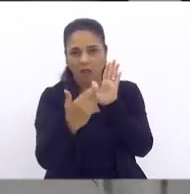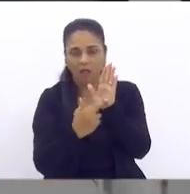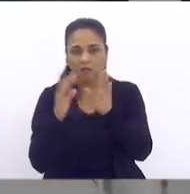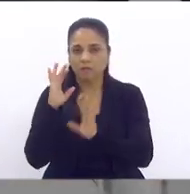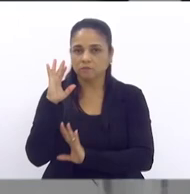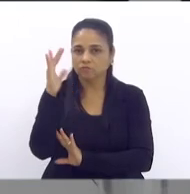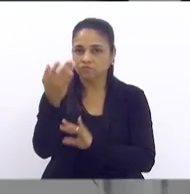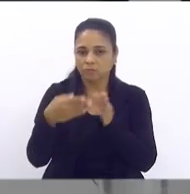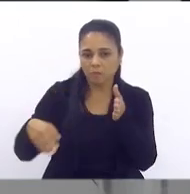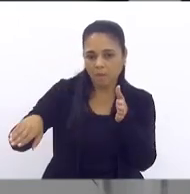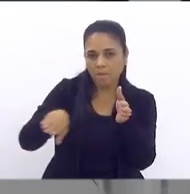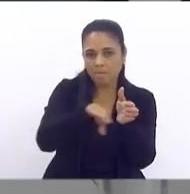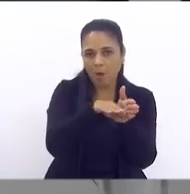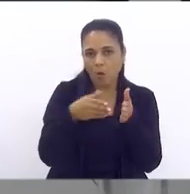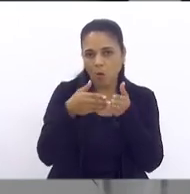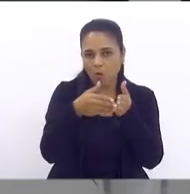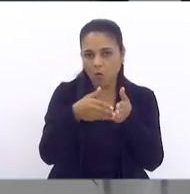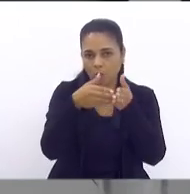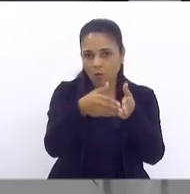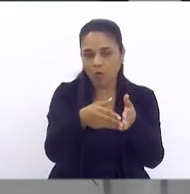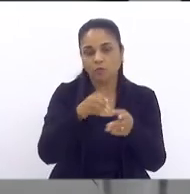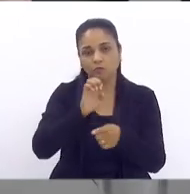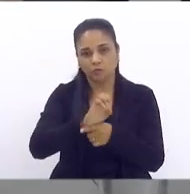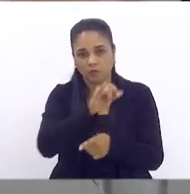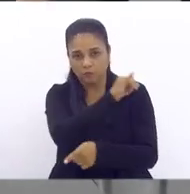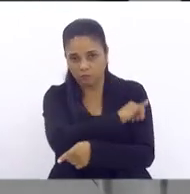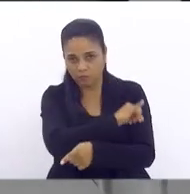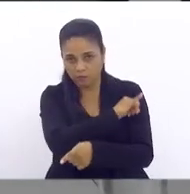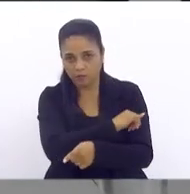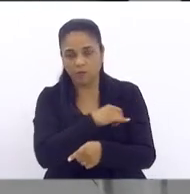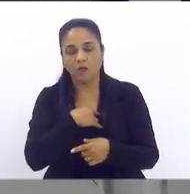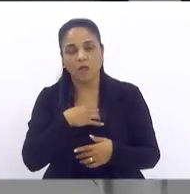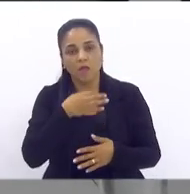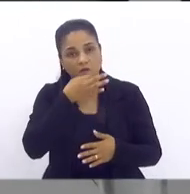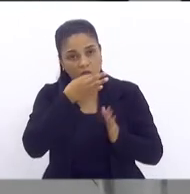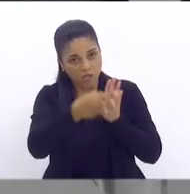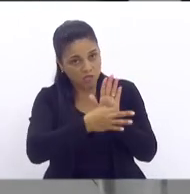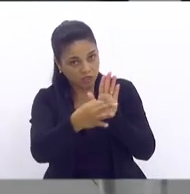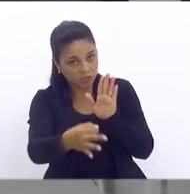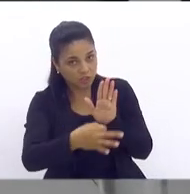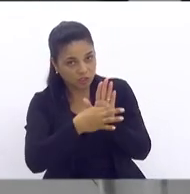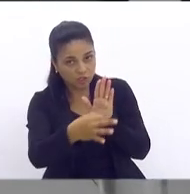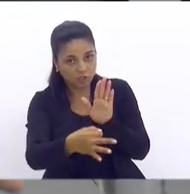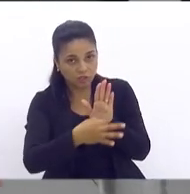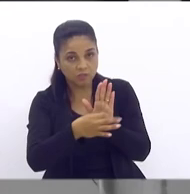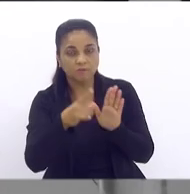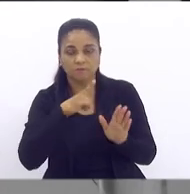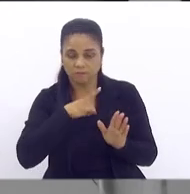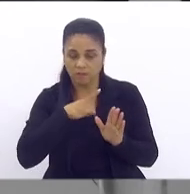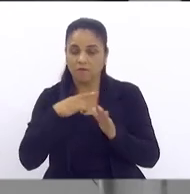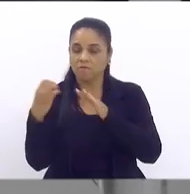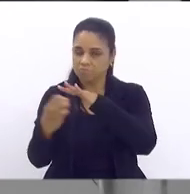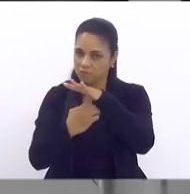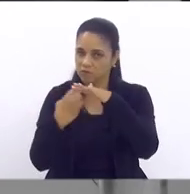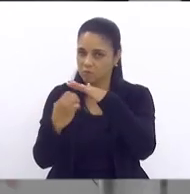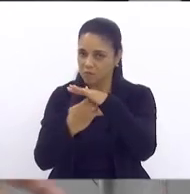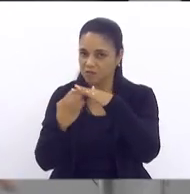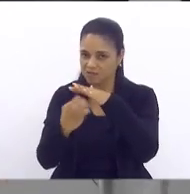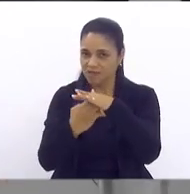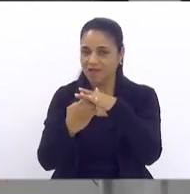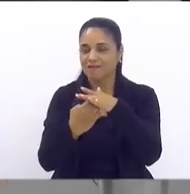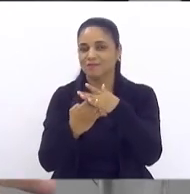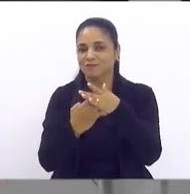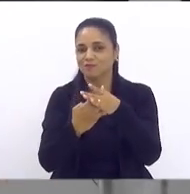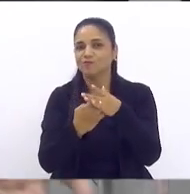de atracamento de embarcações no Rio de Janeiro. Eu sei que foi algo muito criticado pelos empresários, pelos